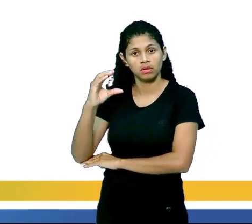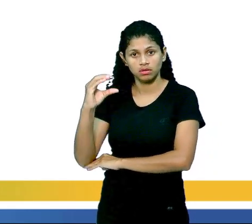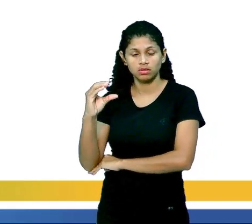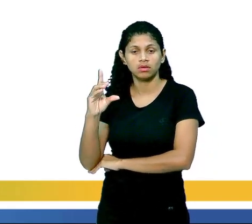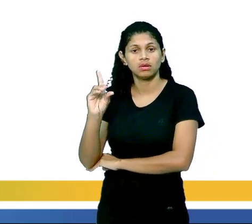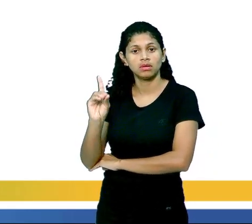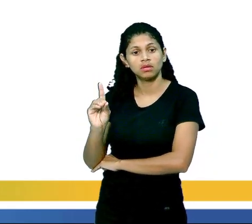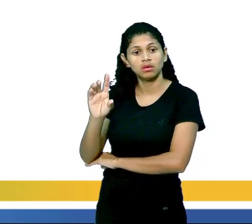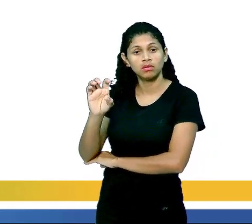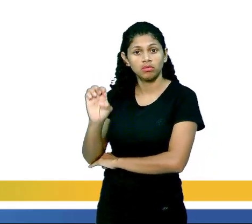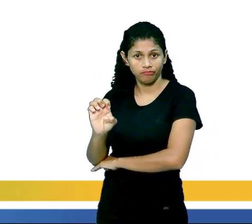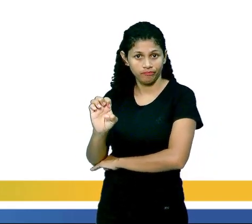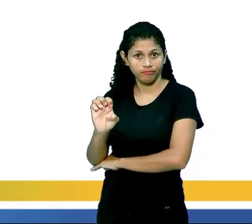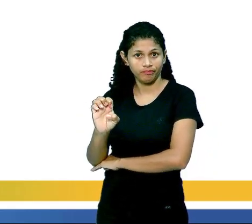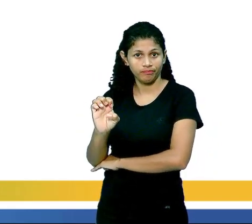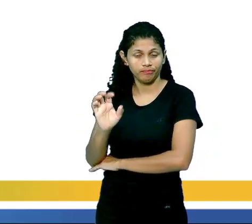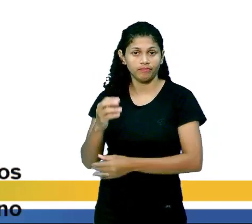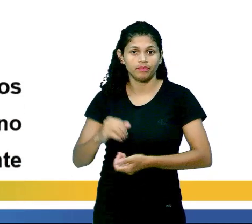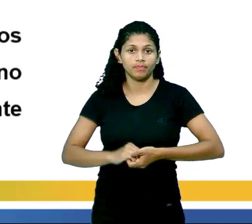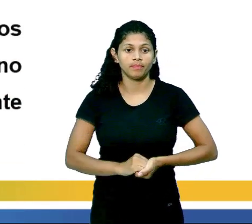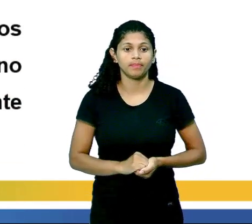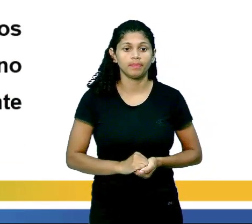sobrejetora? Ou ela é quadrática?